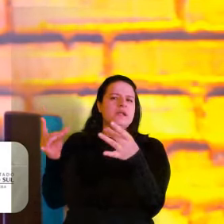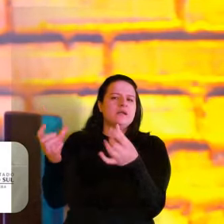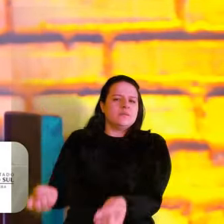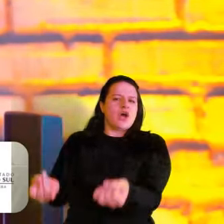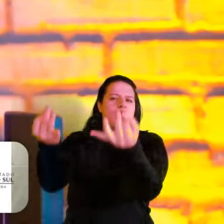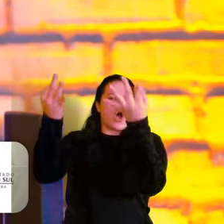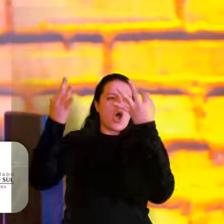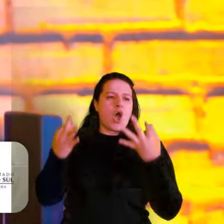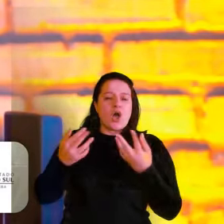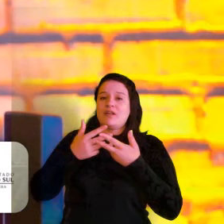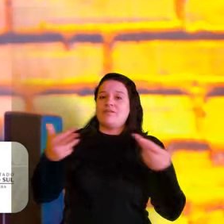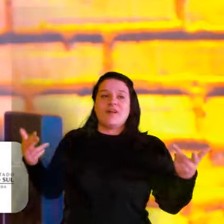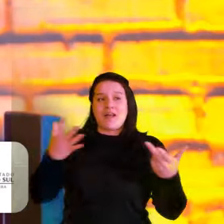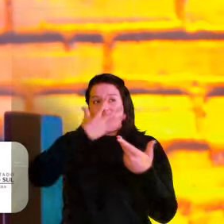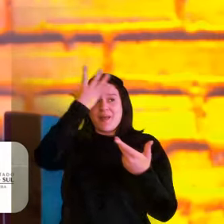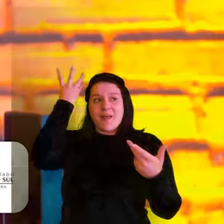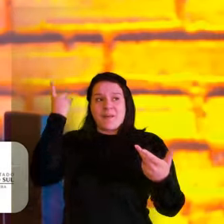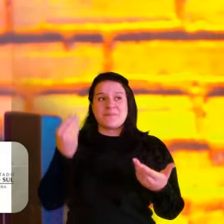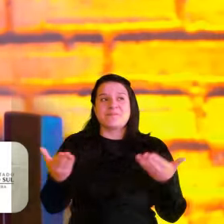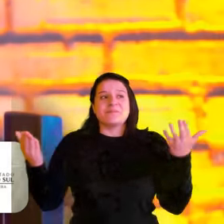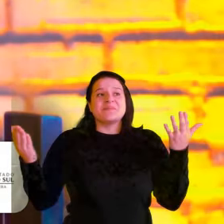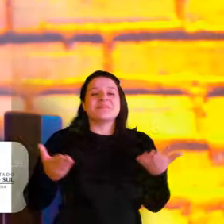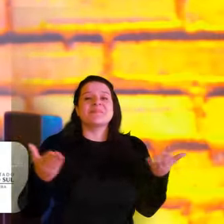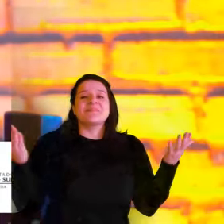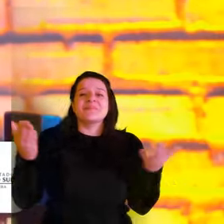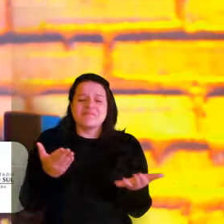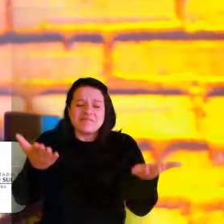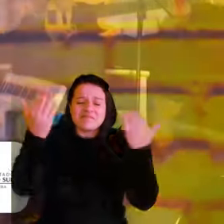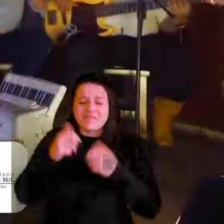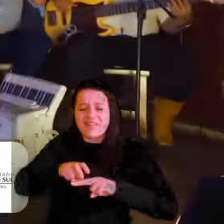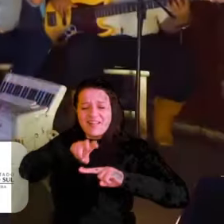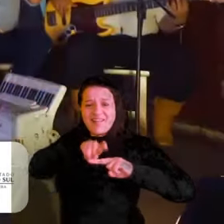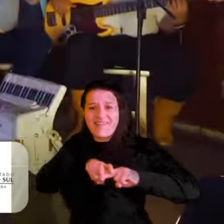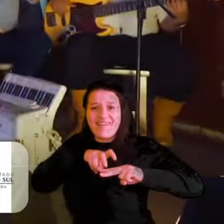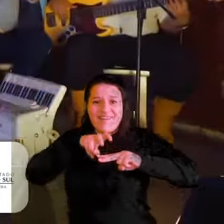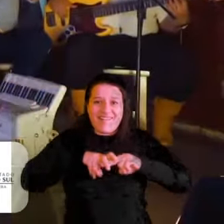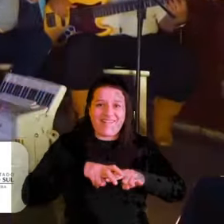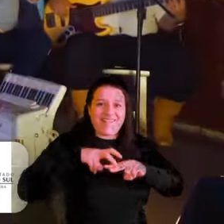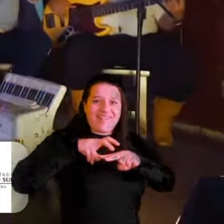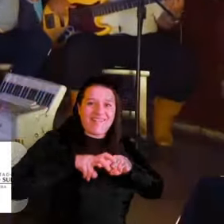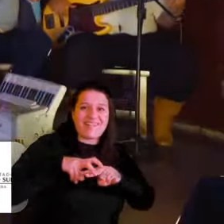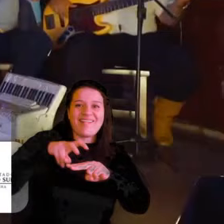detalhado das coisas que deixei lá. Puxe o banco e vá sentando,